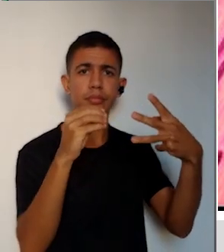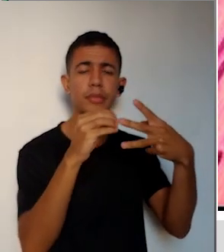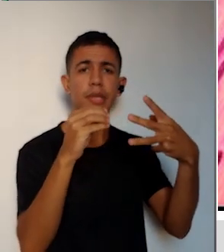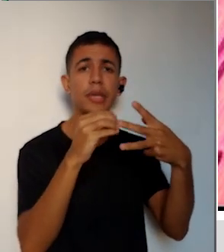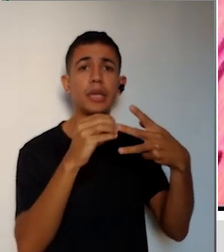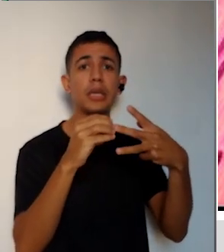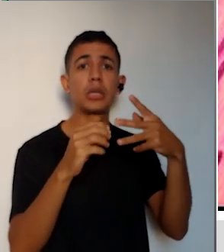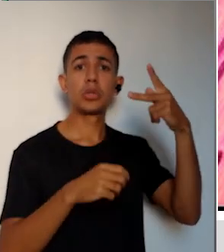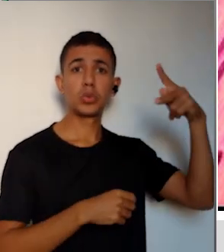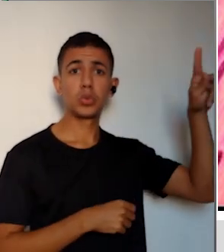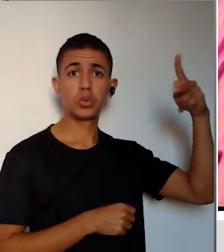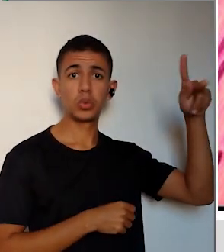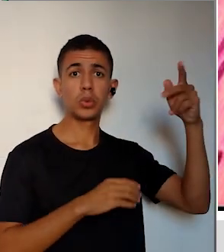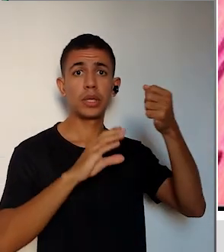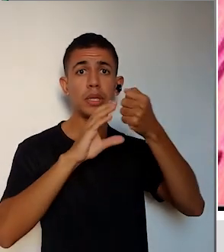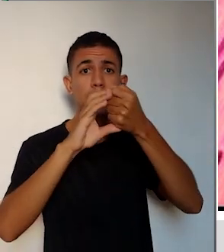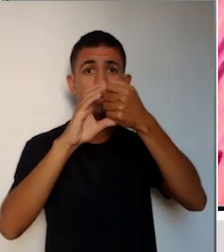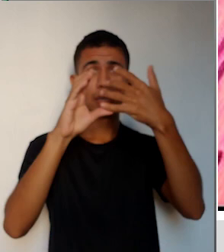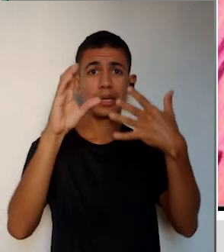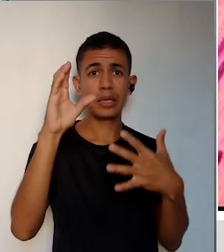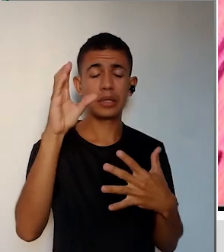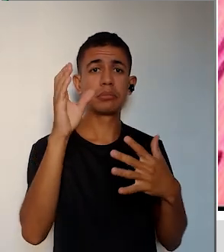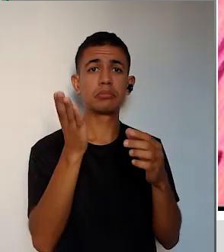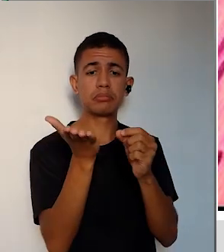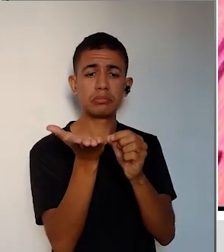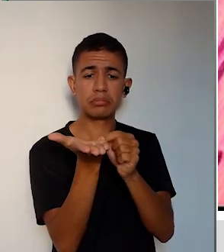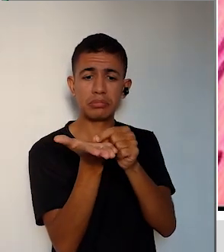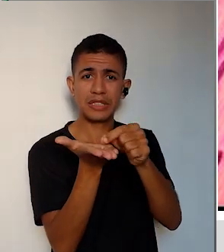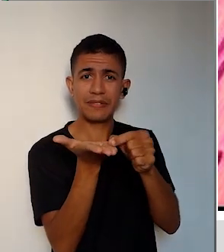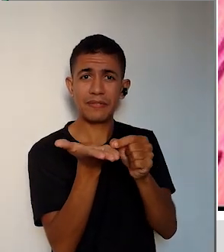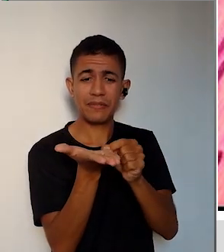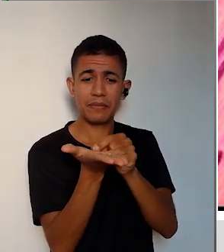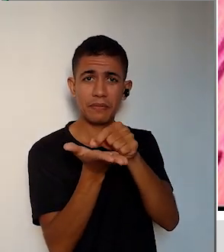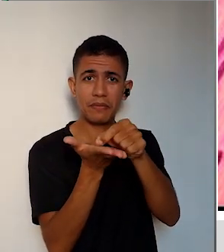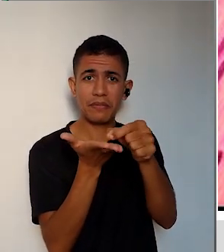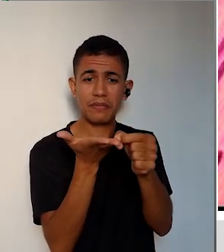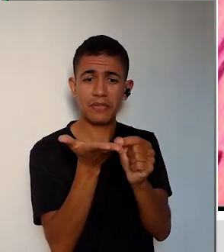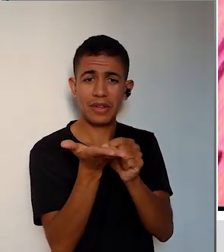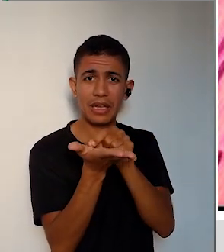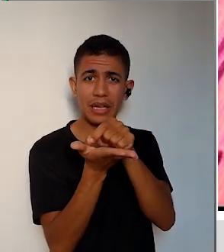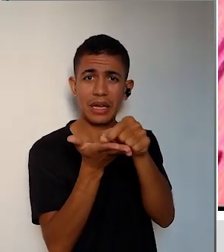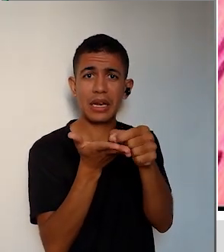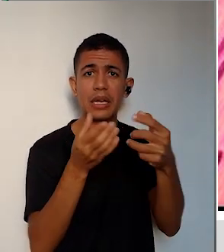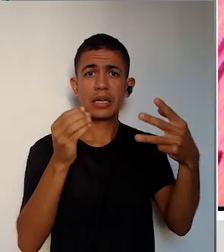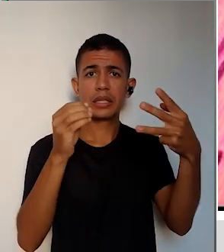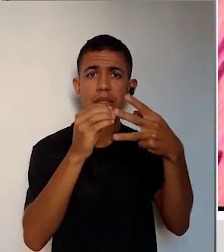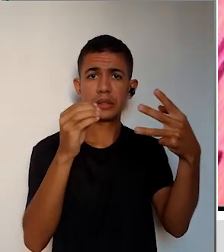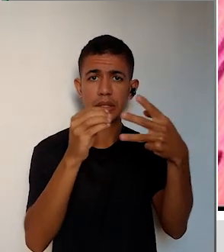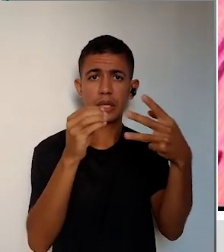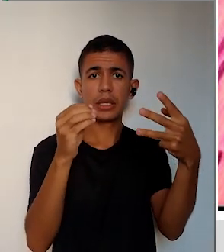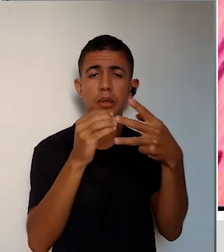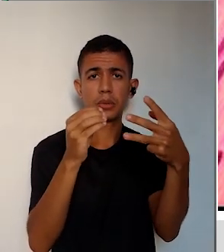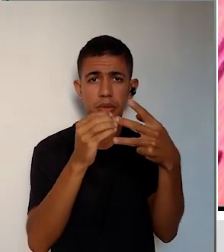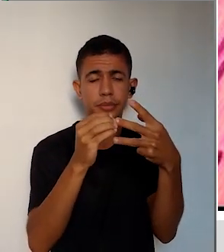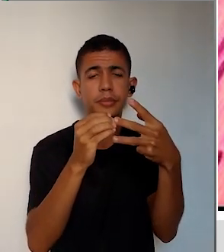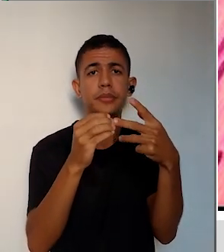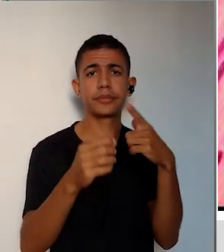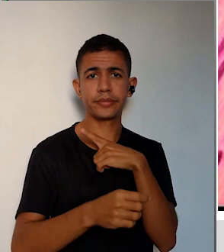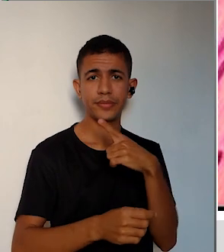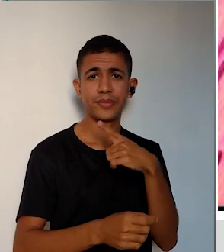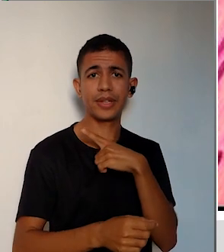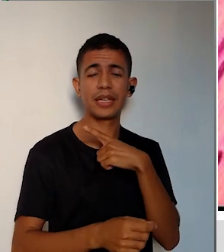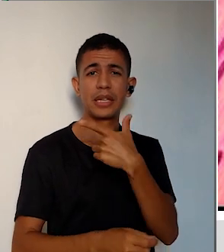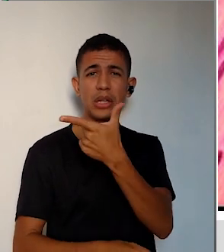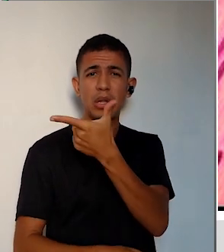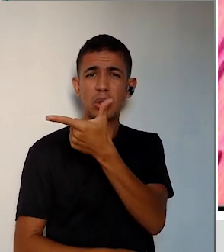O seu arranjo característico formam feixes, contendo várias células alongadas, com cerca